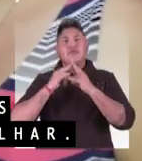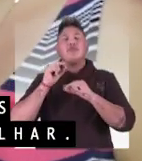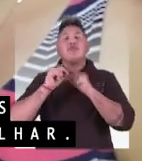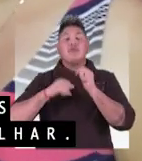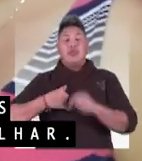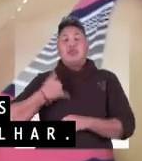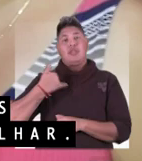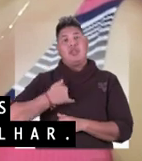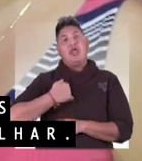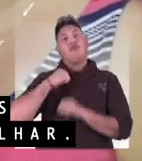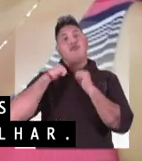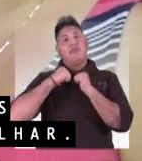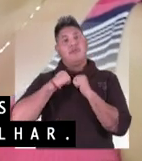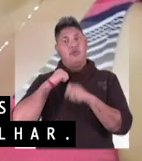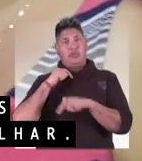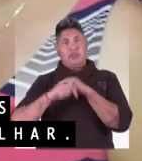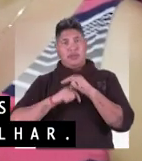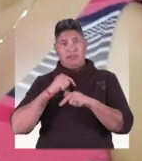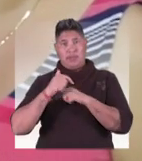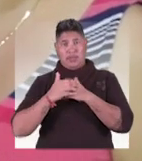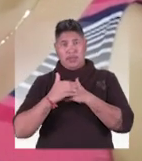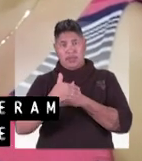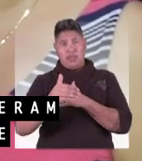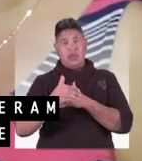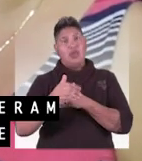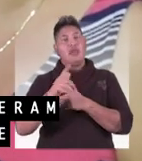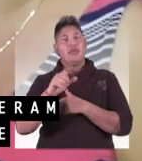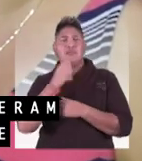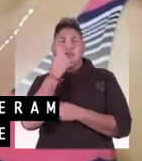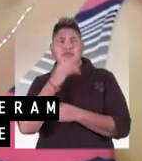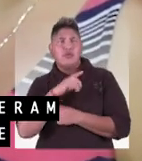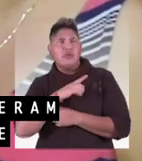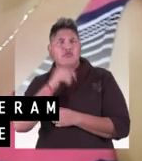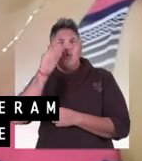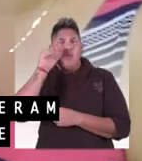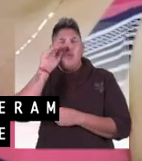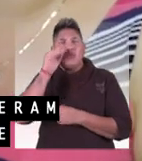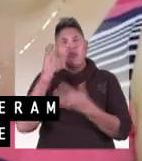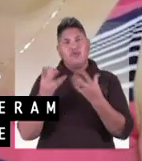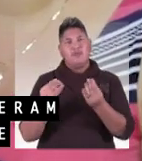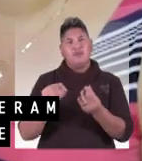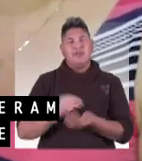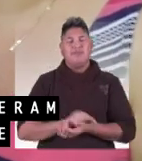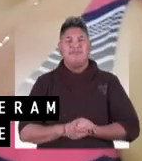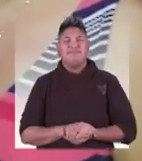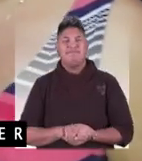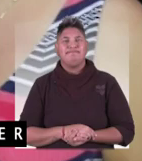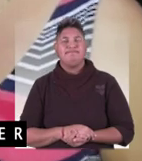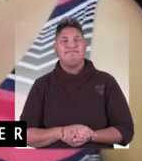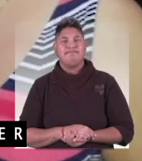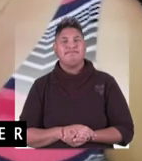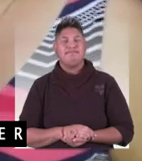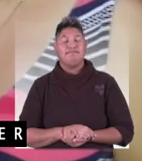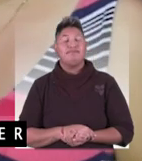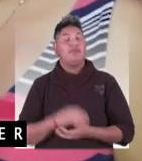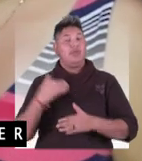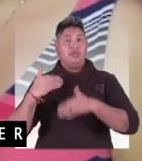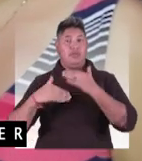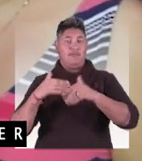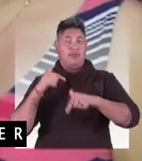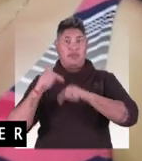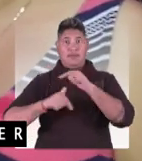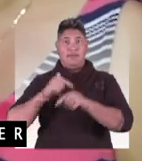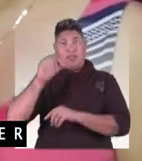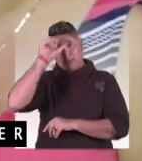que idade que eles podem começar a trabalhar. O bom é que eles tiveram muita curiosidade em